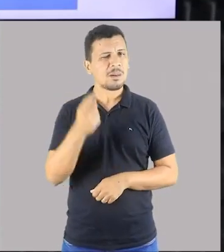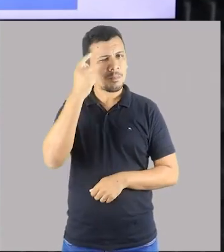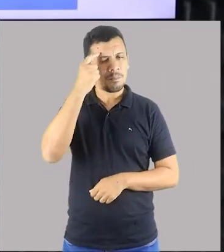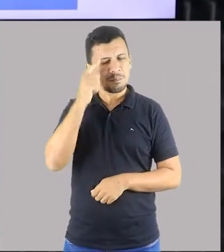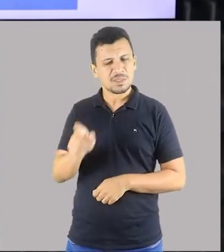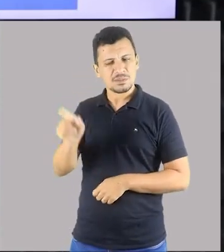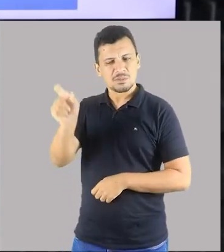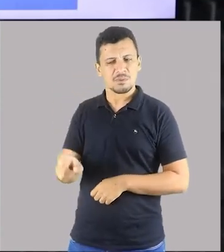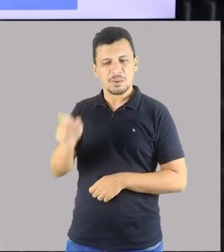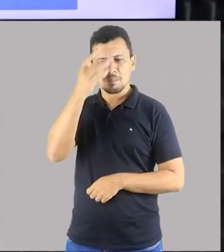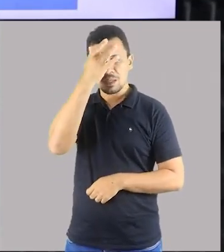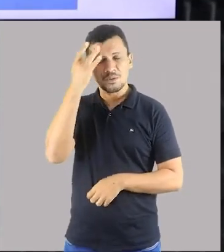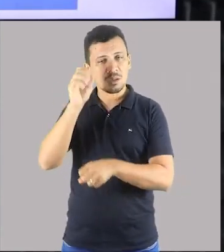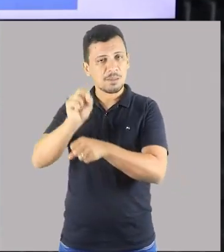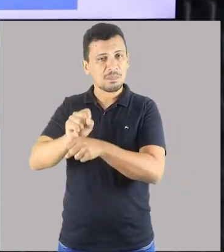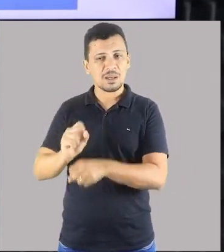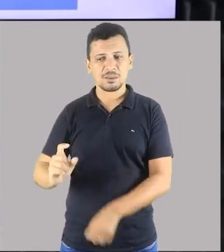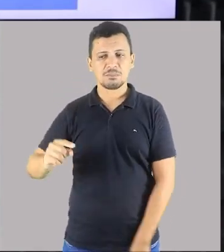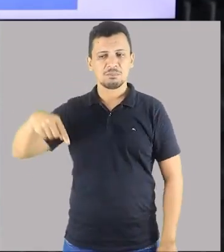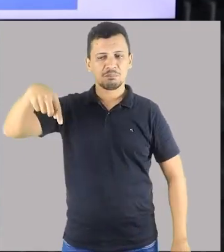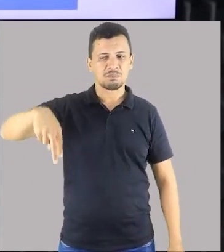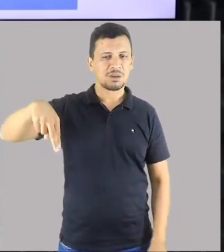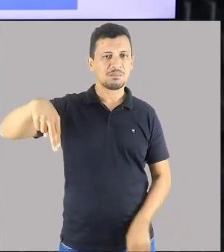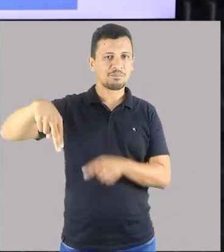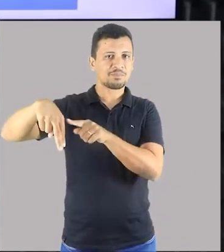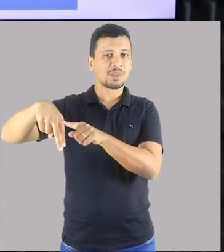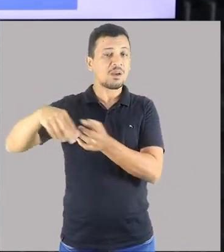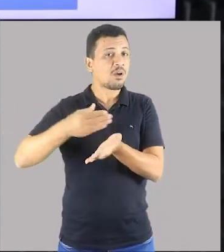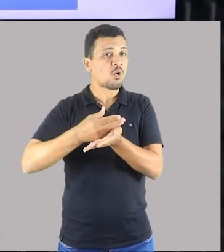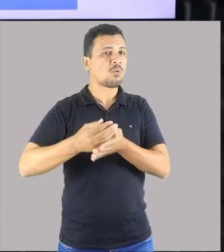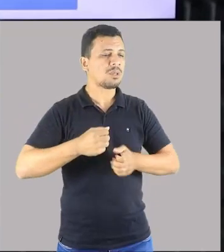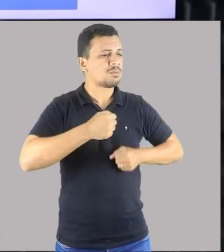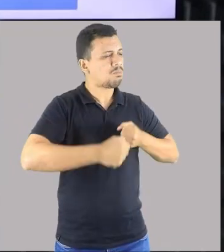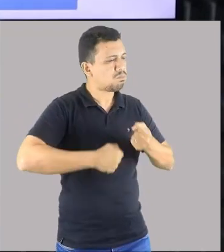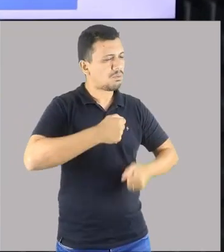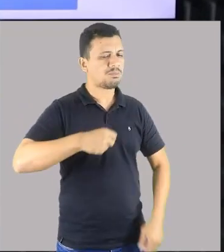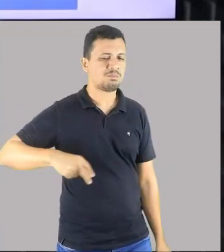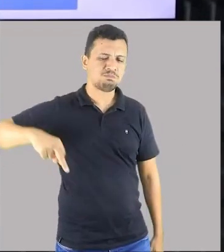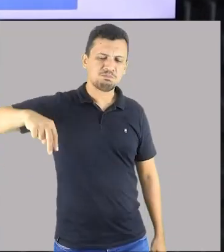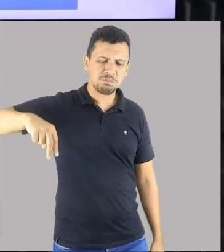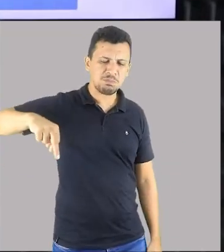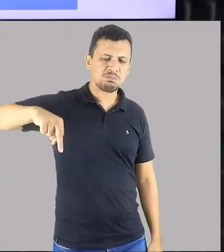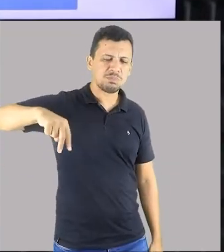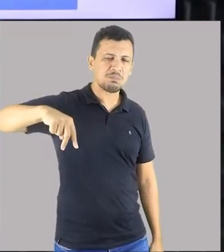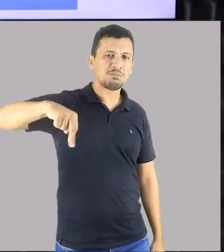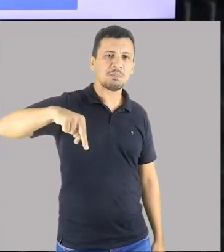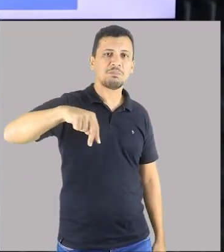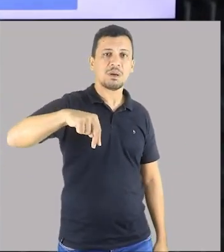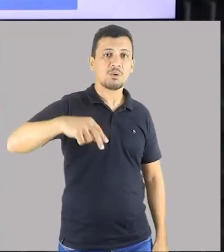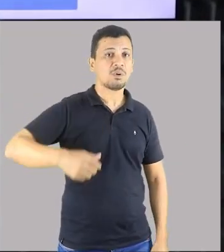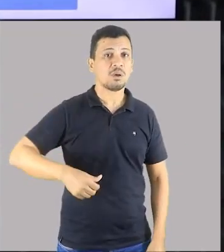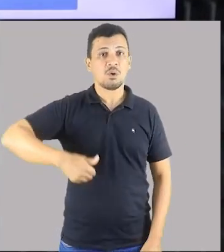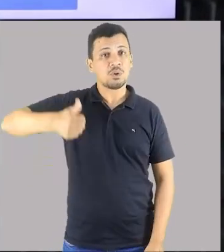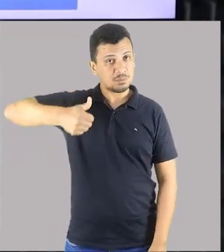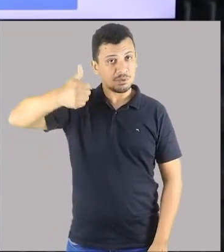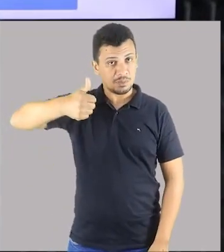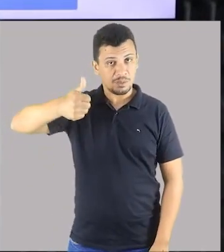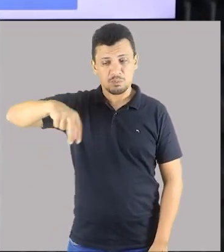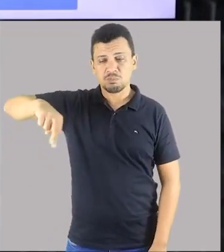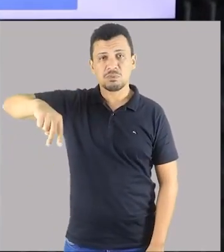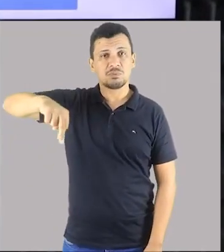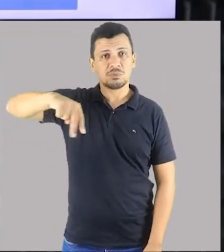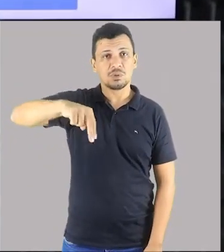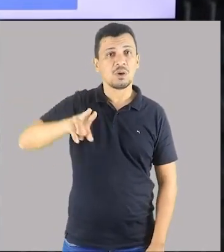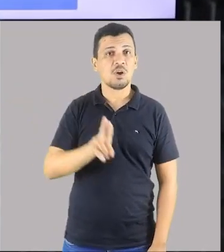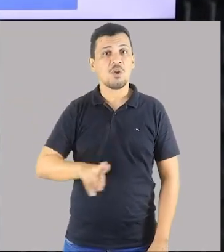indivíduo que está parado e ele vai correr, ele começa a correr. Quando ele dá os primeiros passos, ele vai usar a fonte